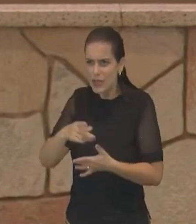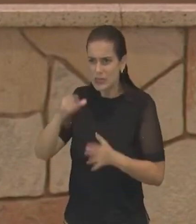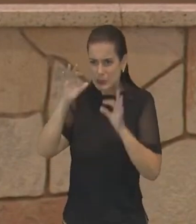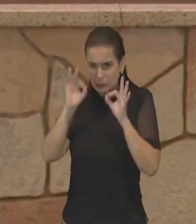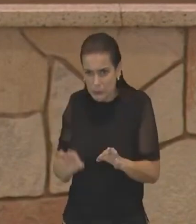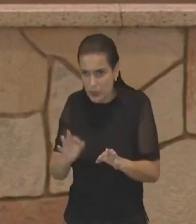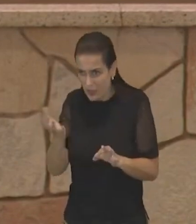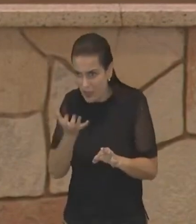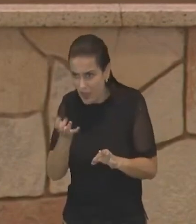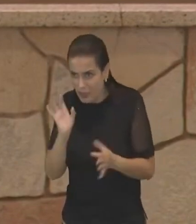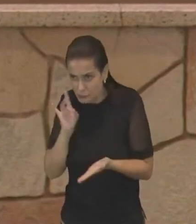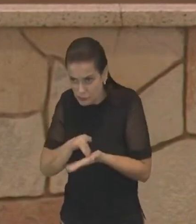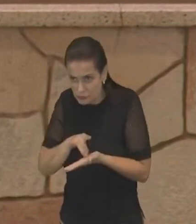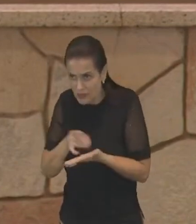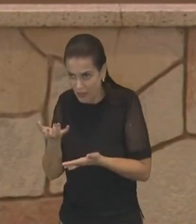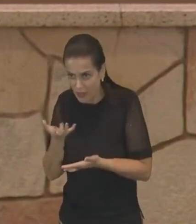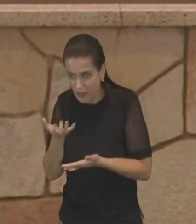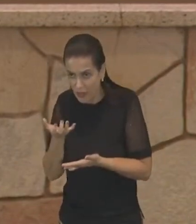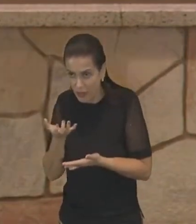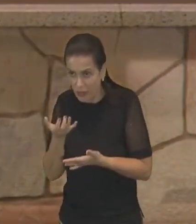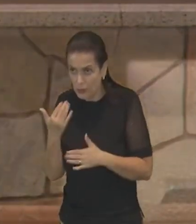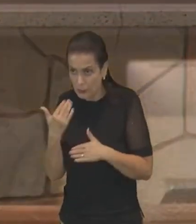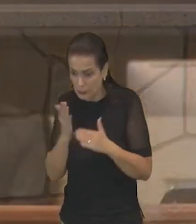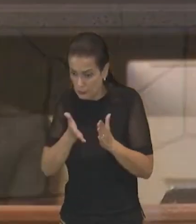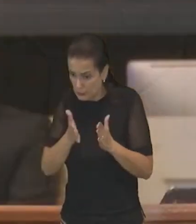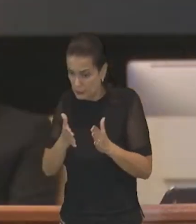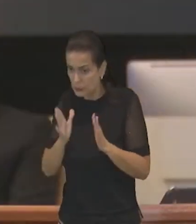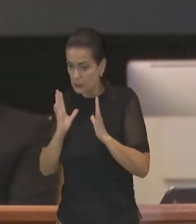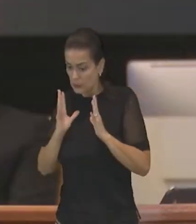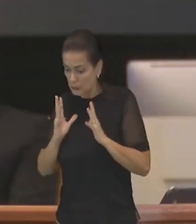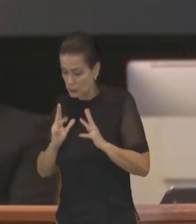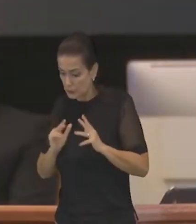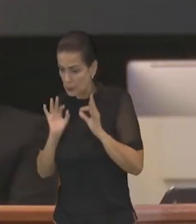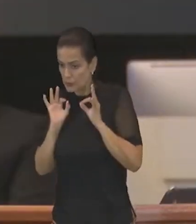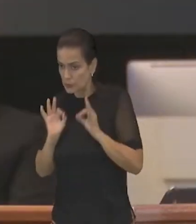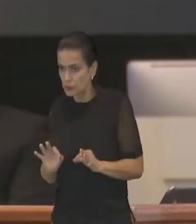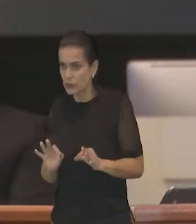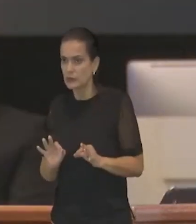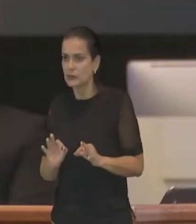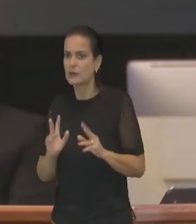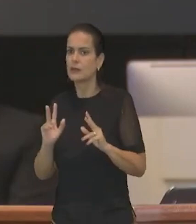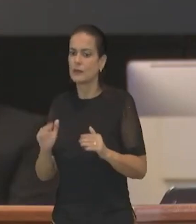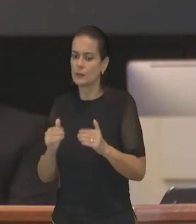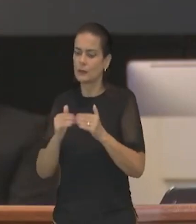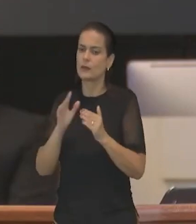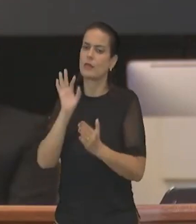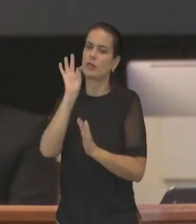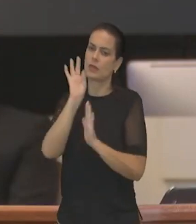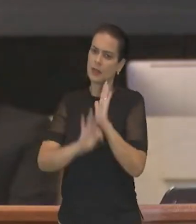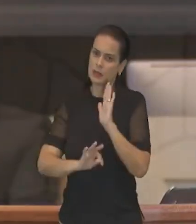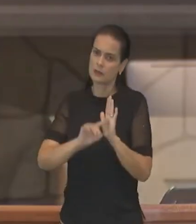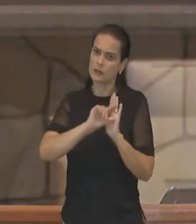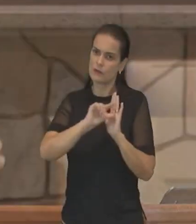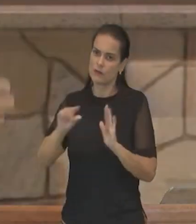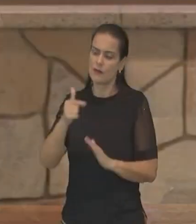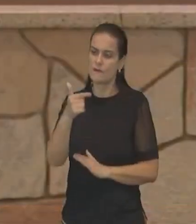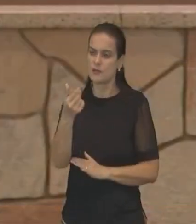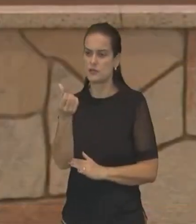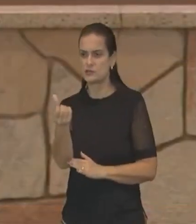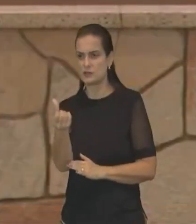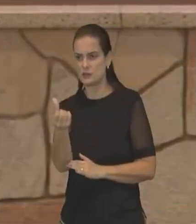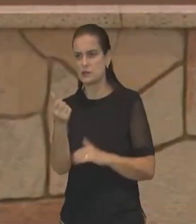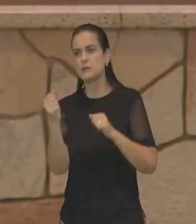santidade, de fato, esse processo de santificação, segundo o texto, no verso 26, deixe